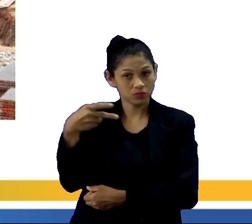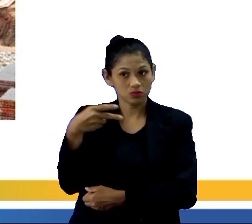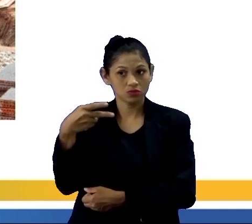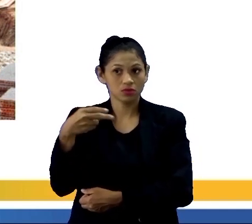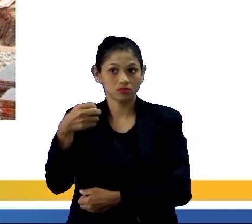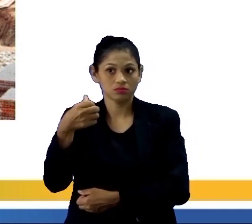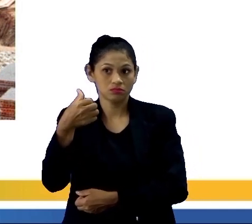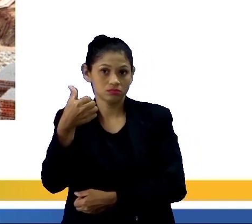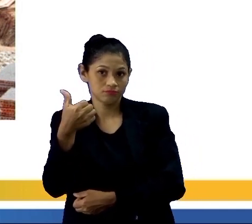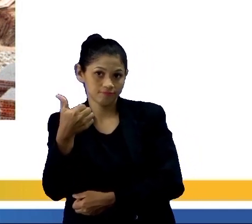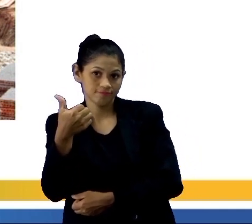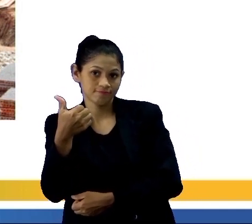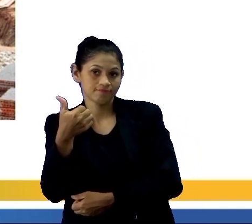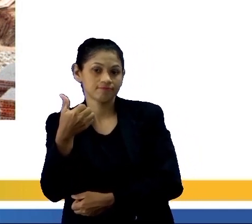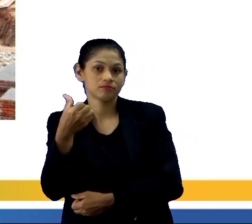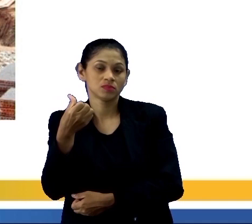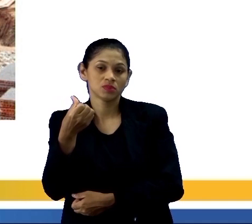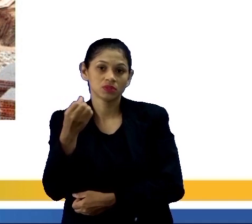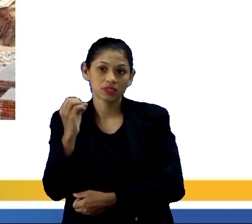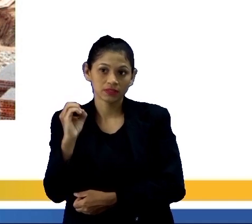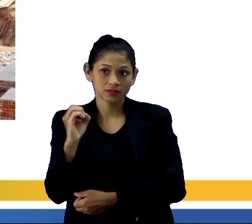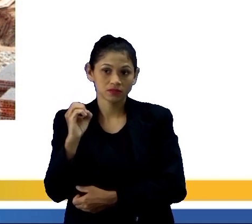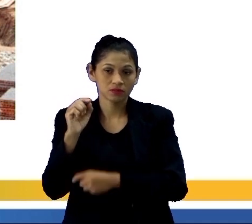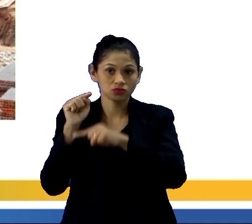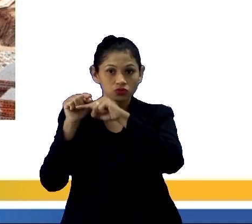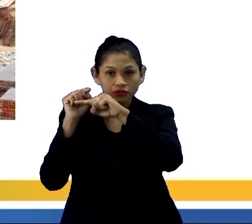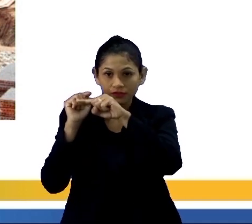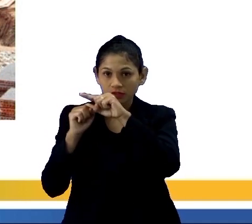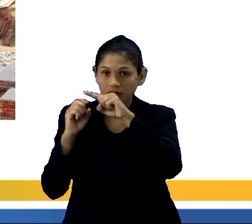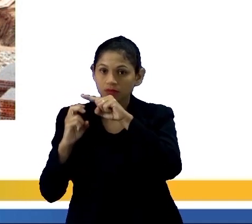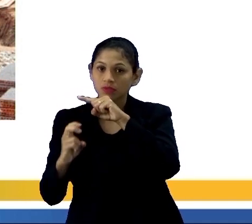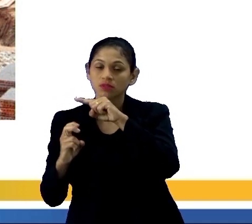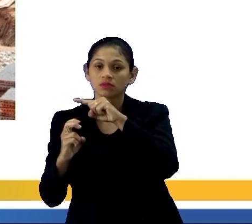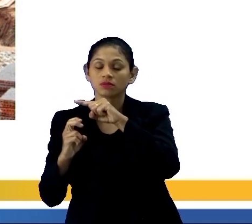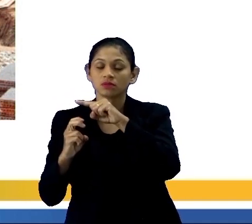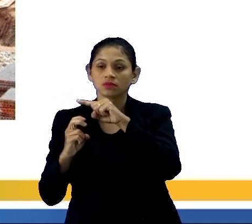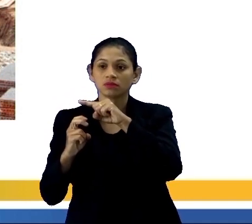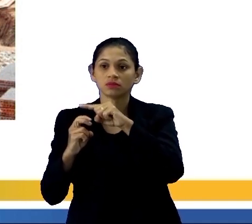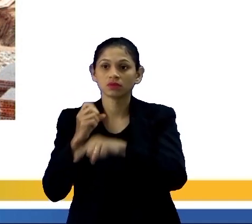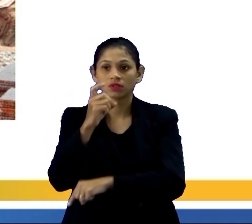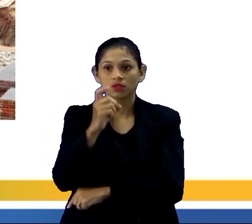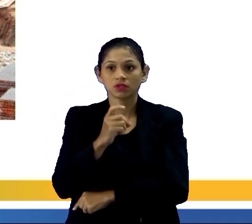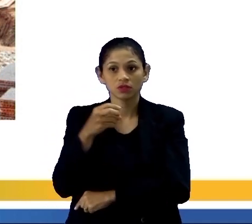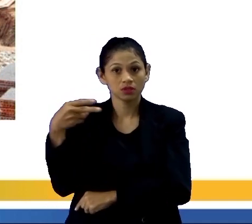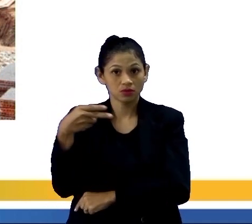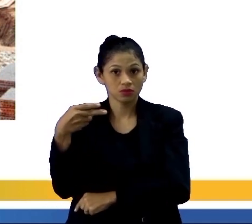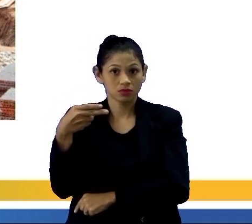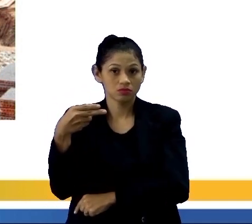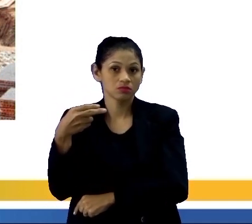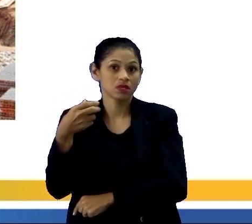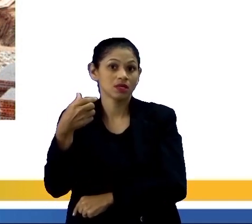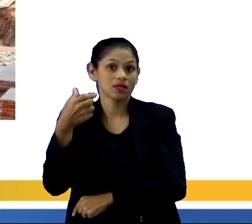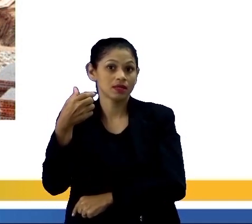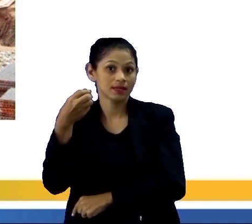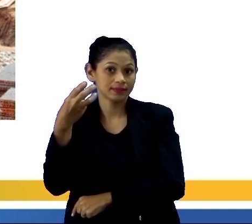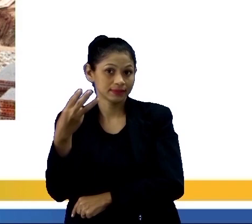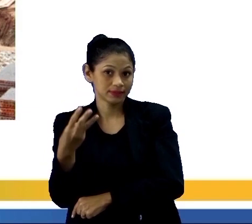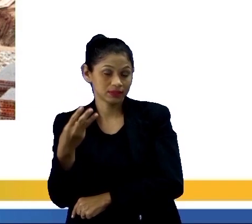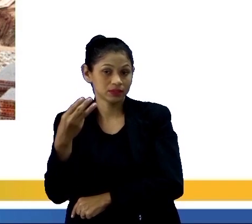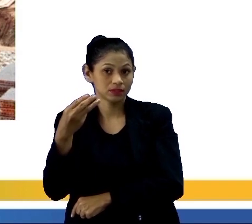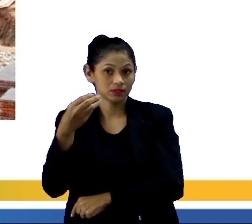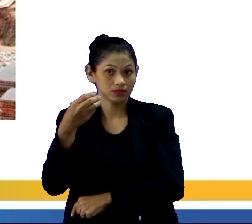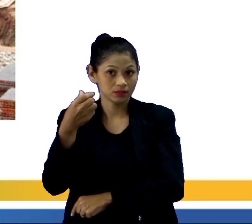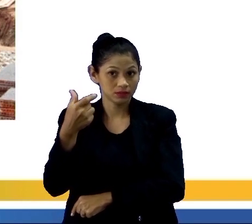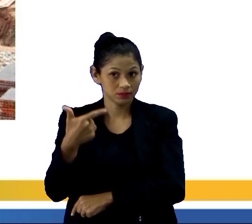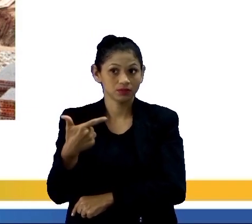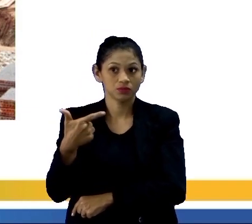x, x igual a 160 dividido para 5, x igual a 32. O prazo